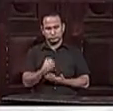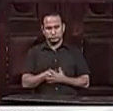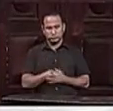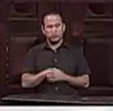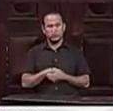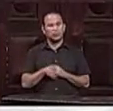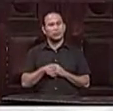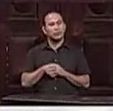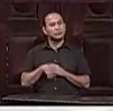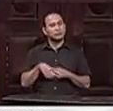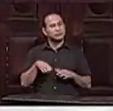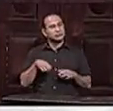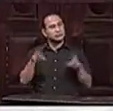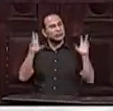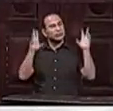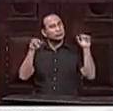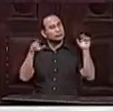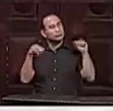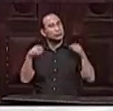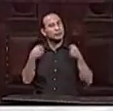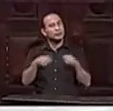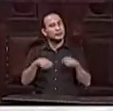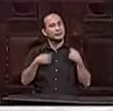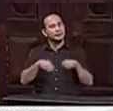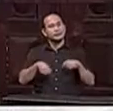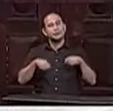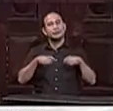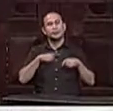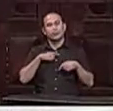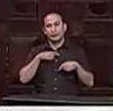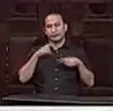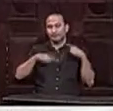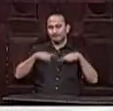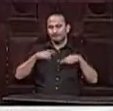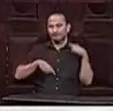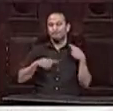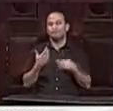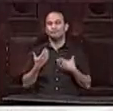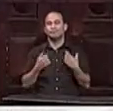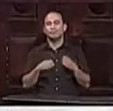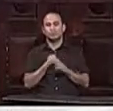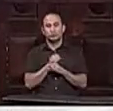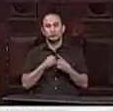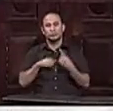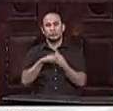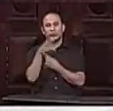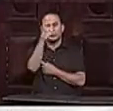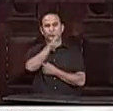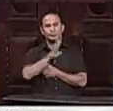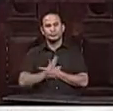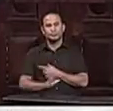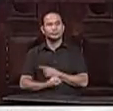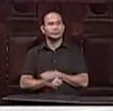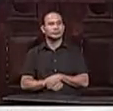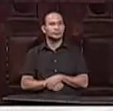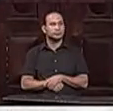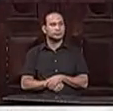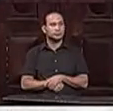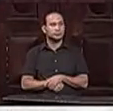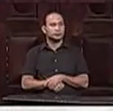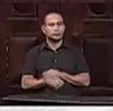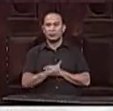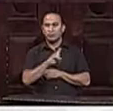são assuntos que precisariam ser debatidos com a sociedade brasileira. Não